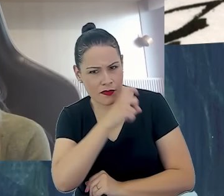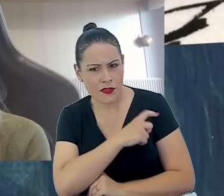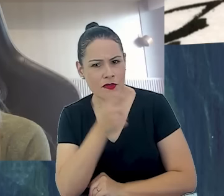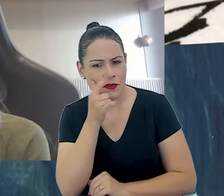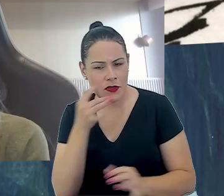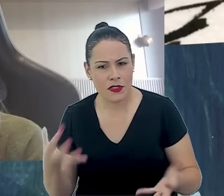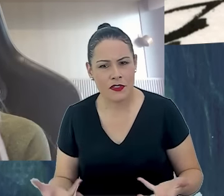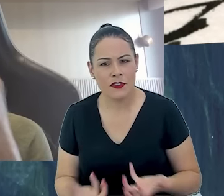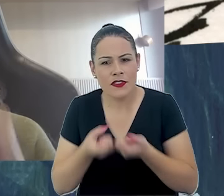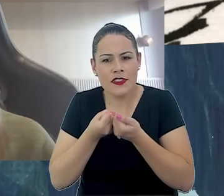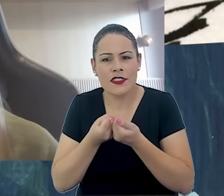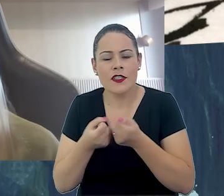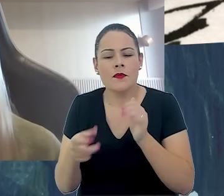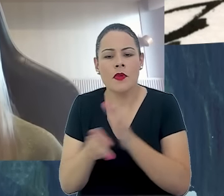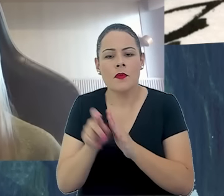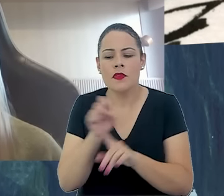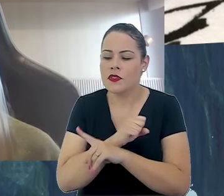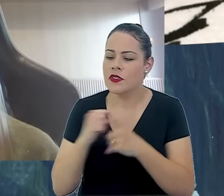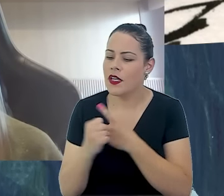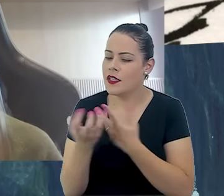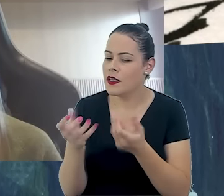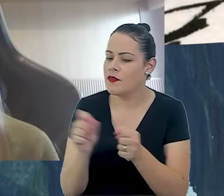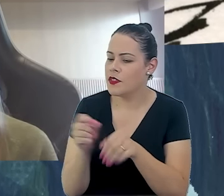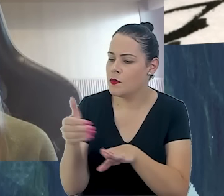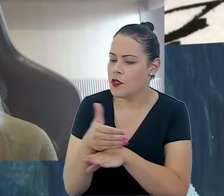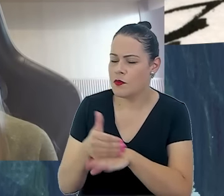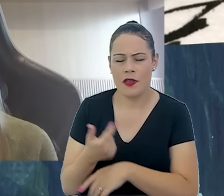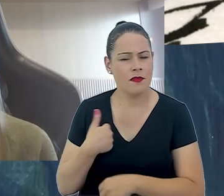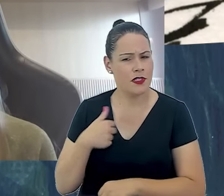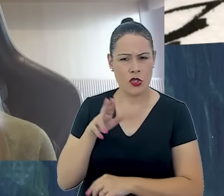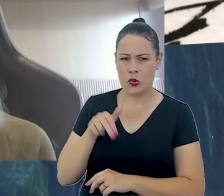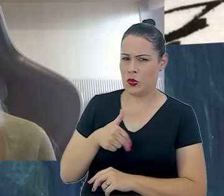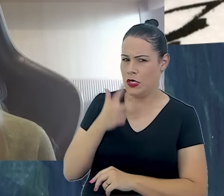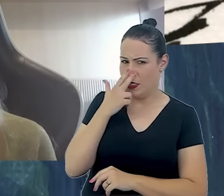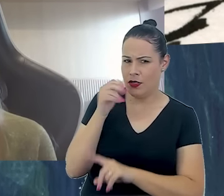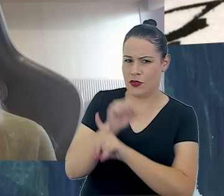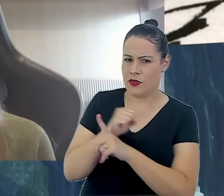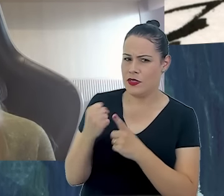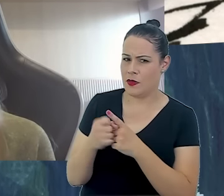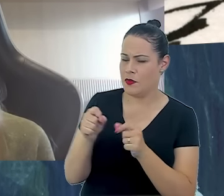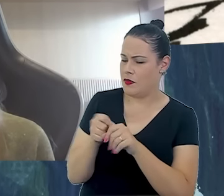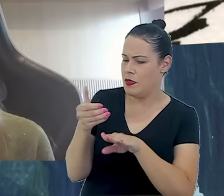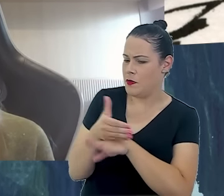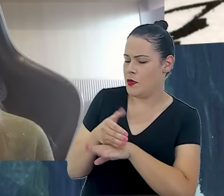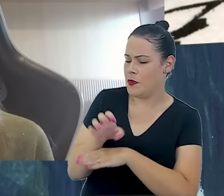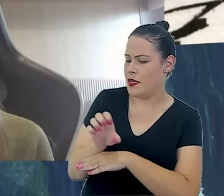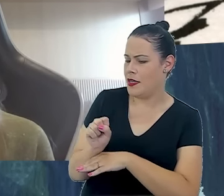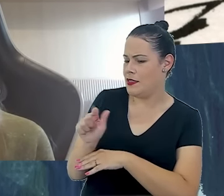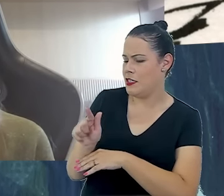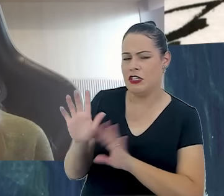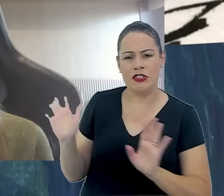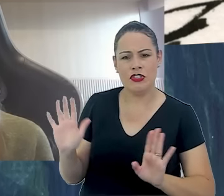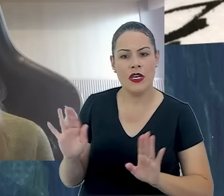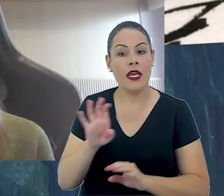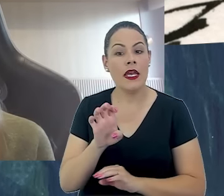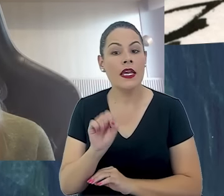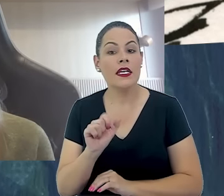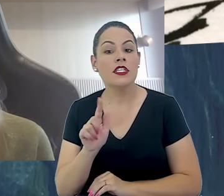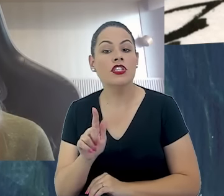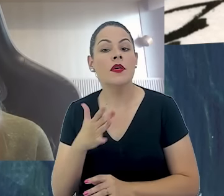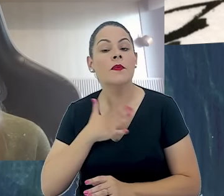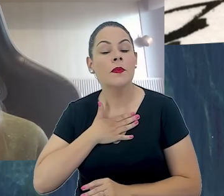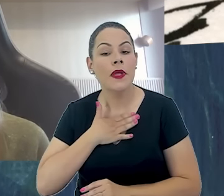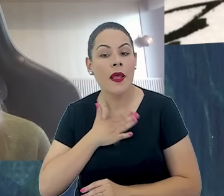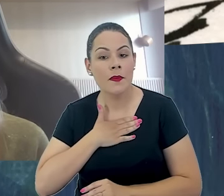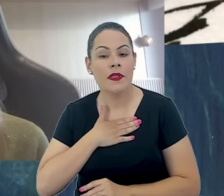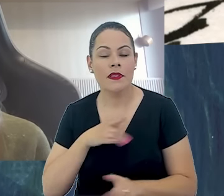você engajar a sociedade no ESG. Eu falei: olha, eu nunca achei que a sociedade tinha que ser engajada no ESG. ESG, para